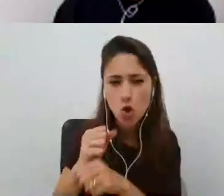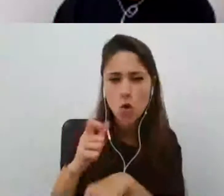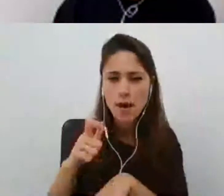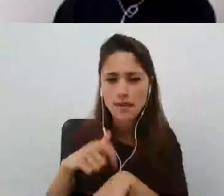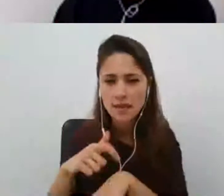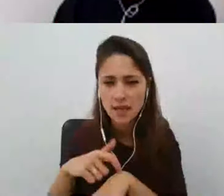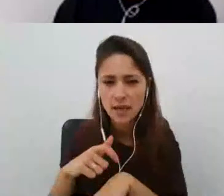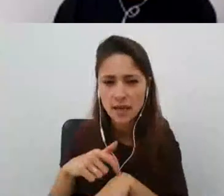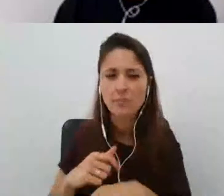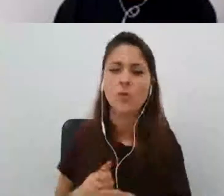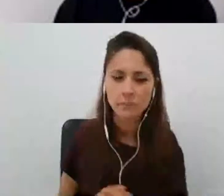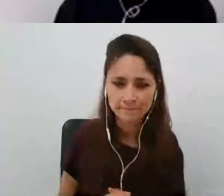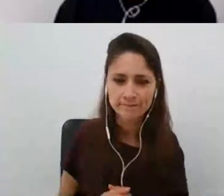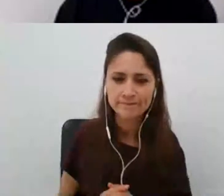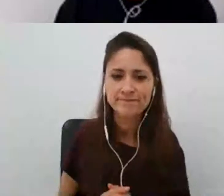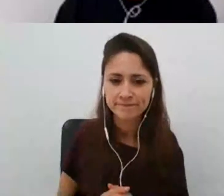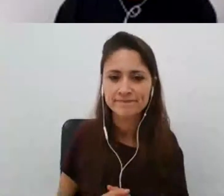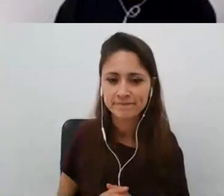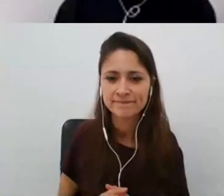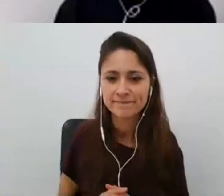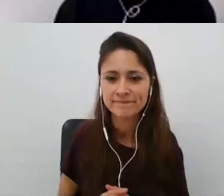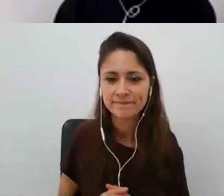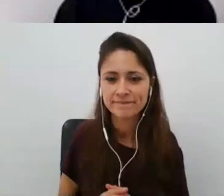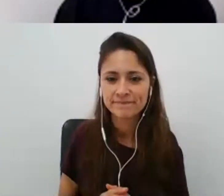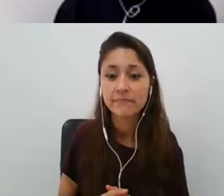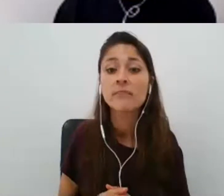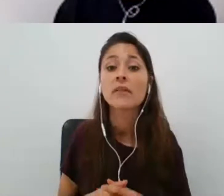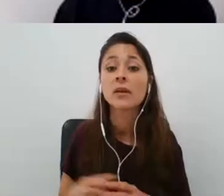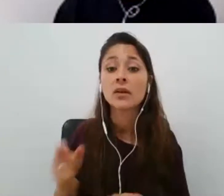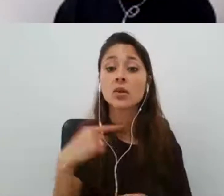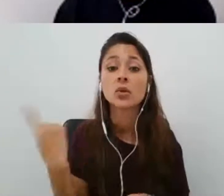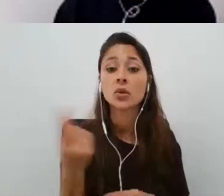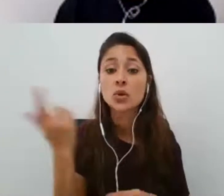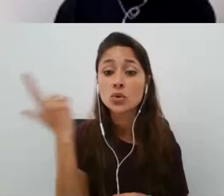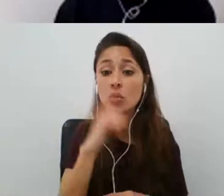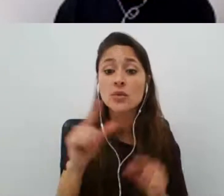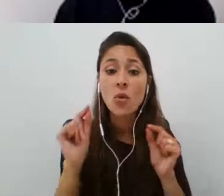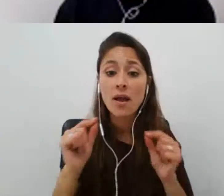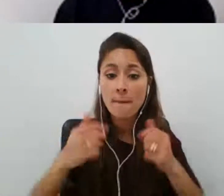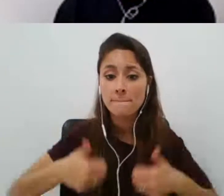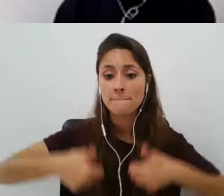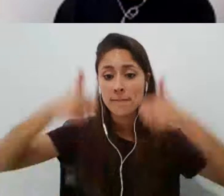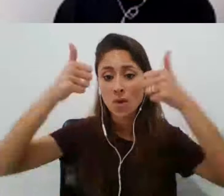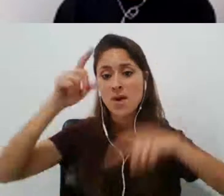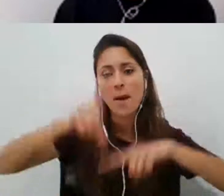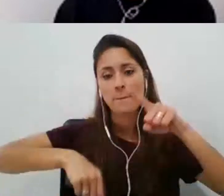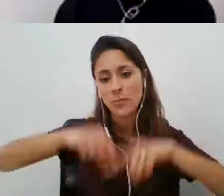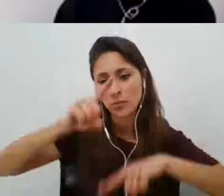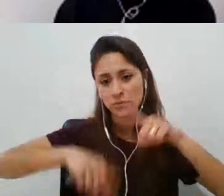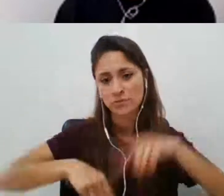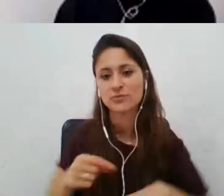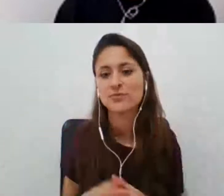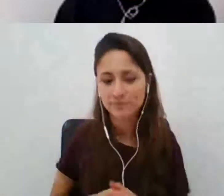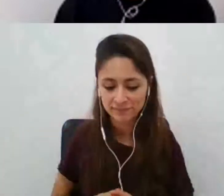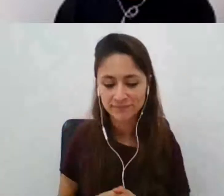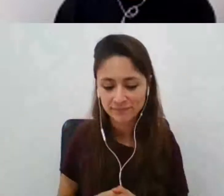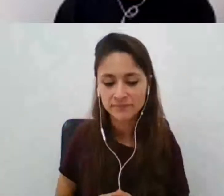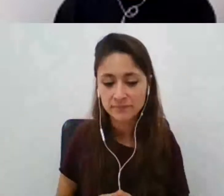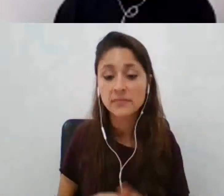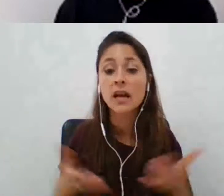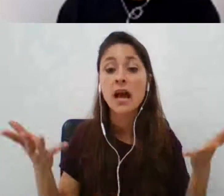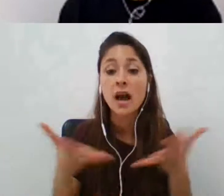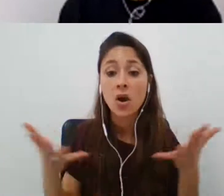melhor decisão para que a gente consiga melhorar ou não o nosso produto. Então,